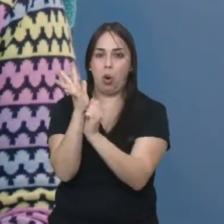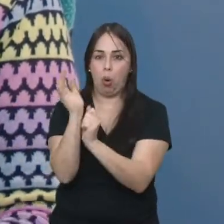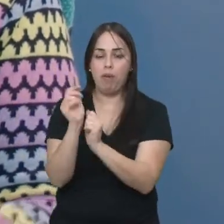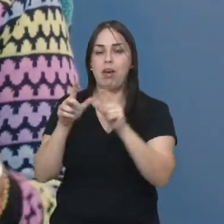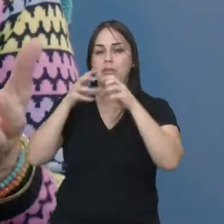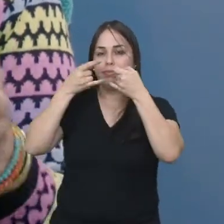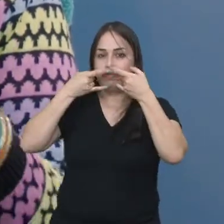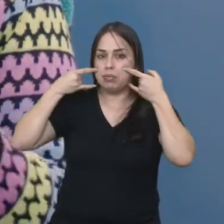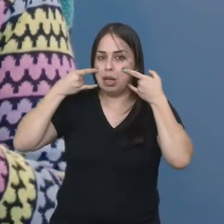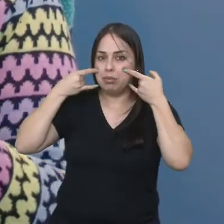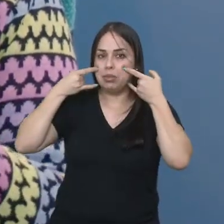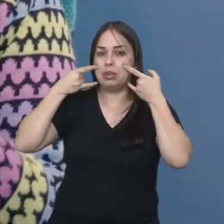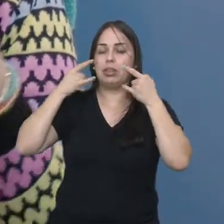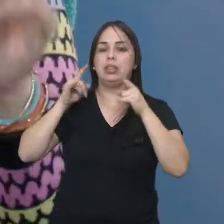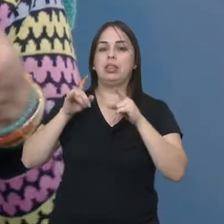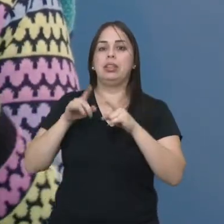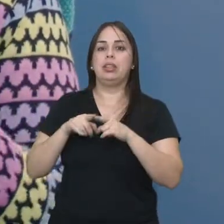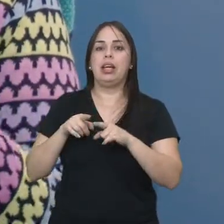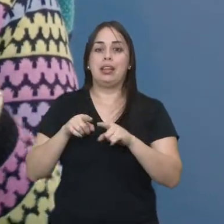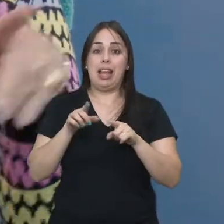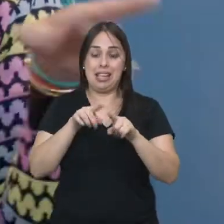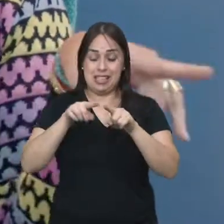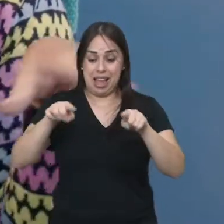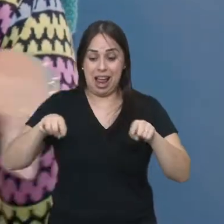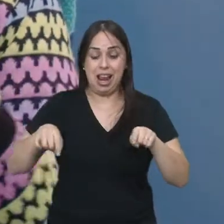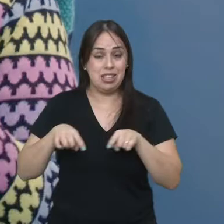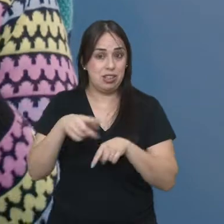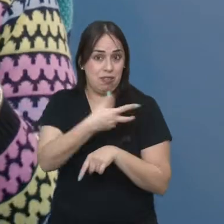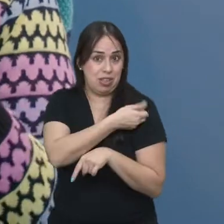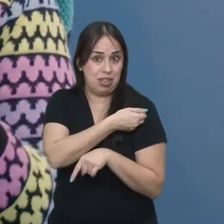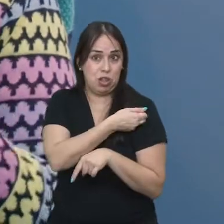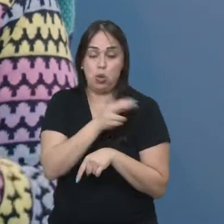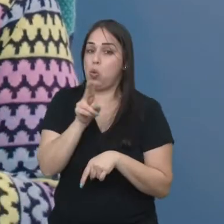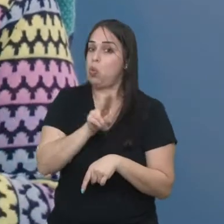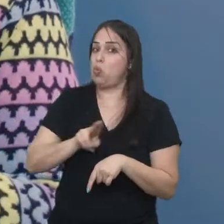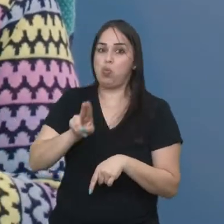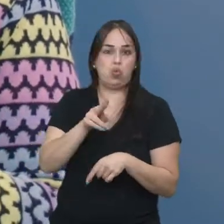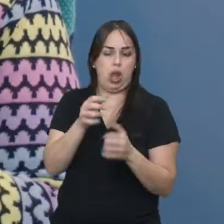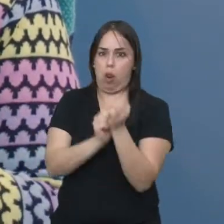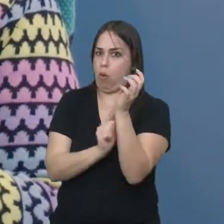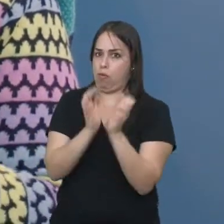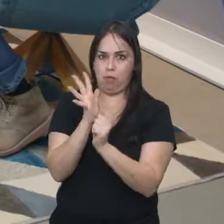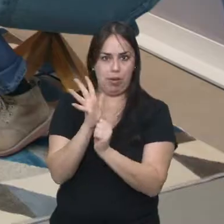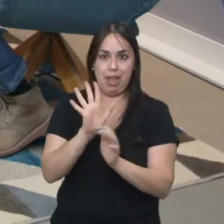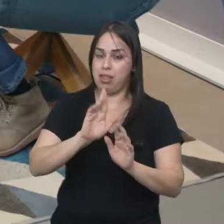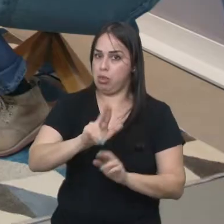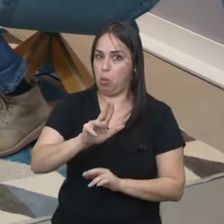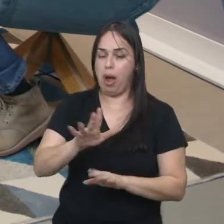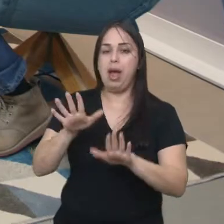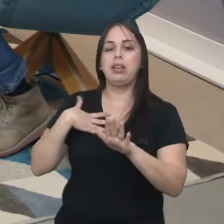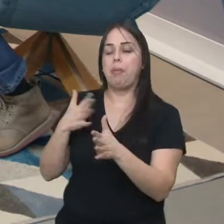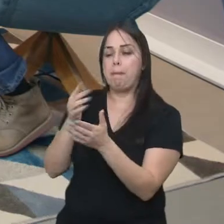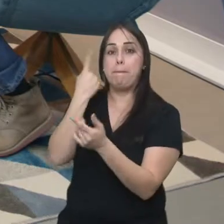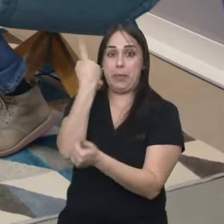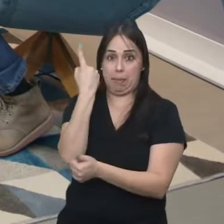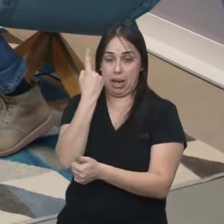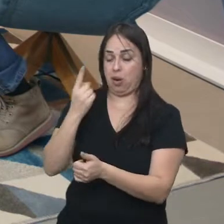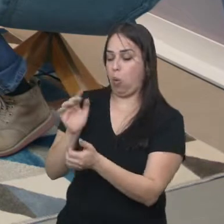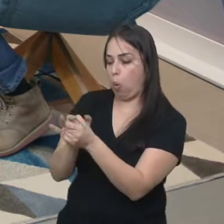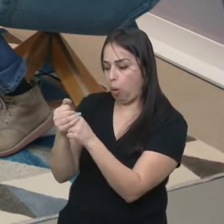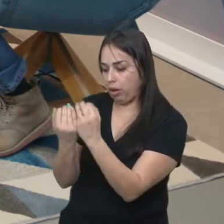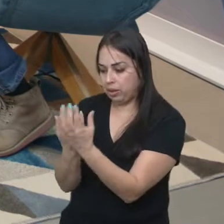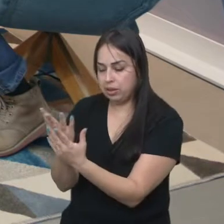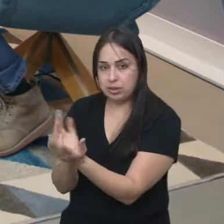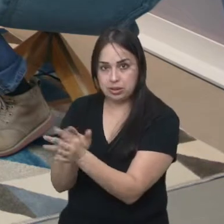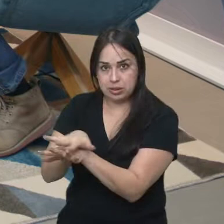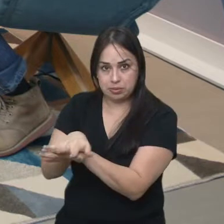máscara, O que a gente não usa em sala de vacina, é bom a gente reforçar, a gente não usa luva. né? A gente lava as mãos, então não